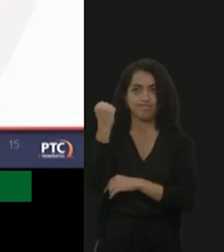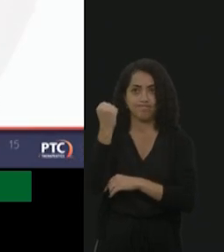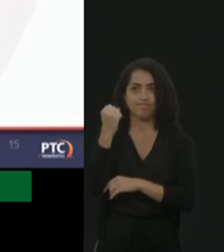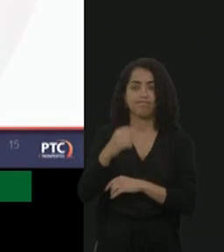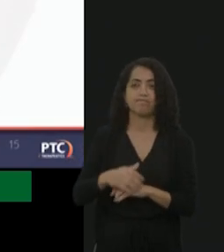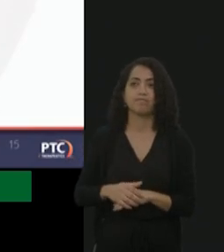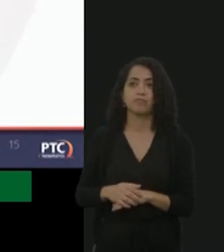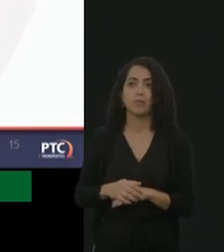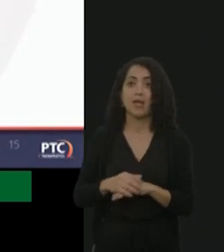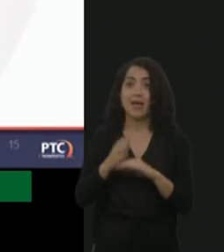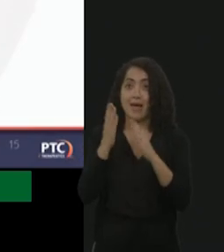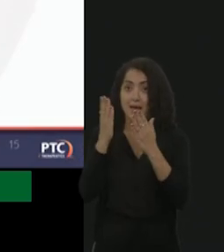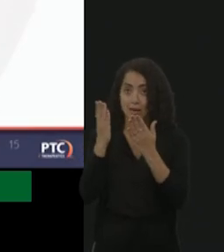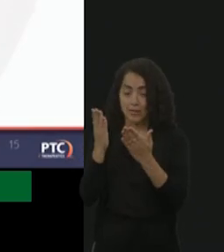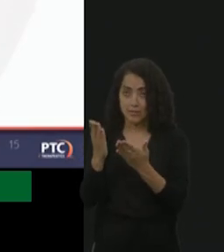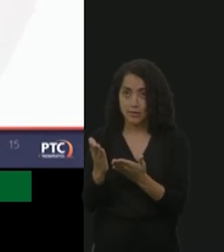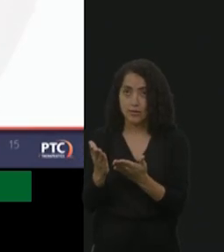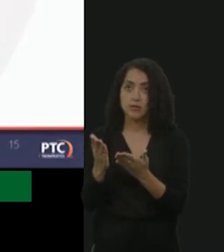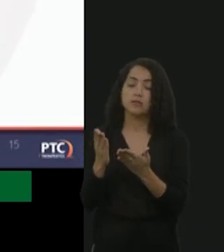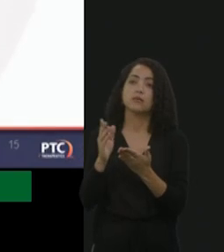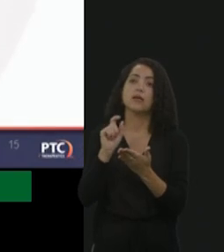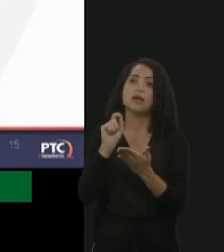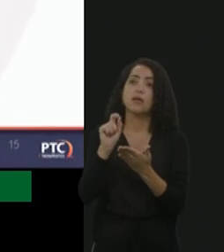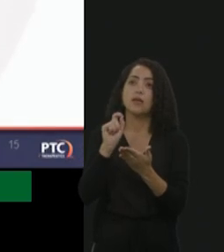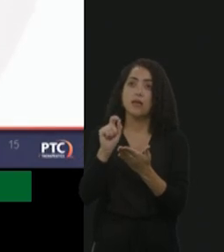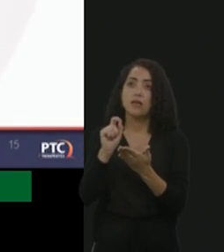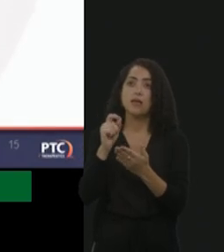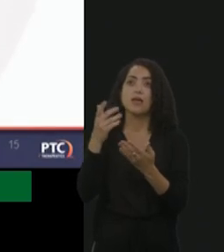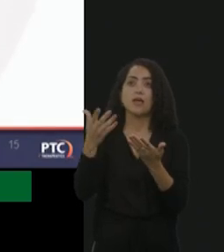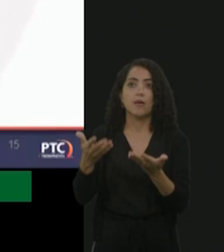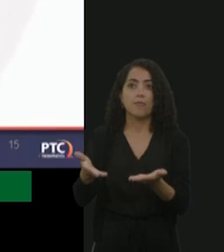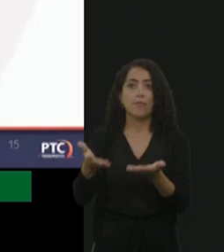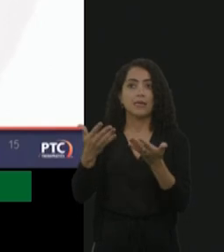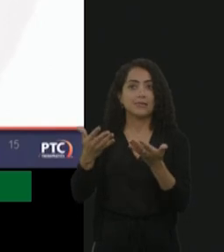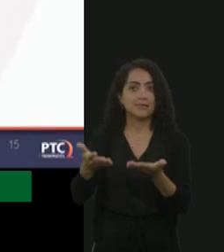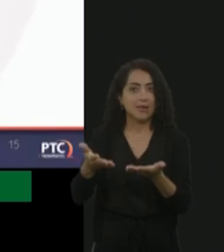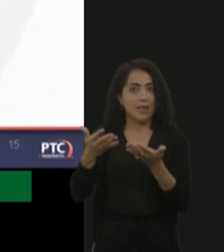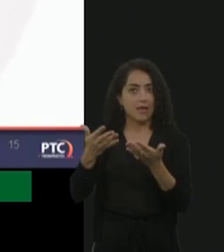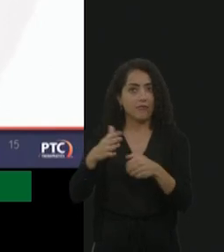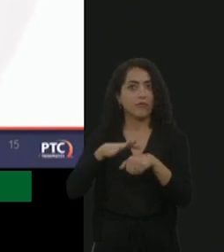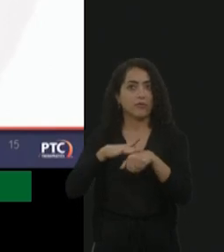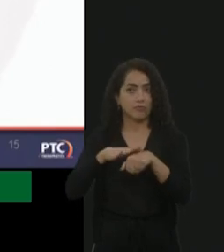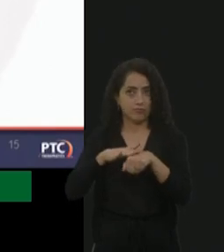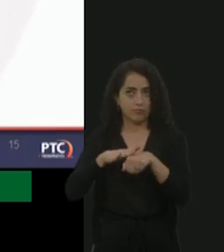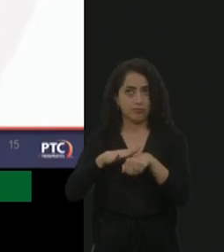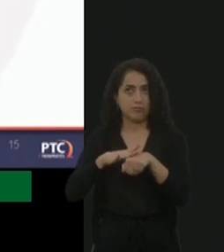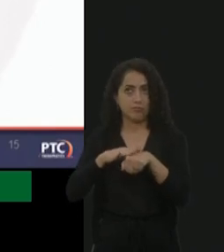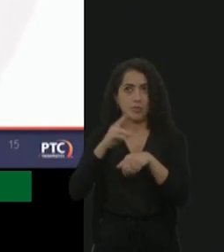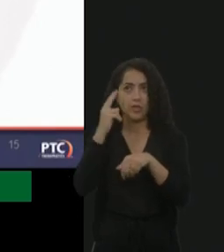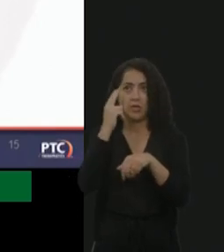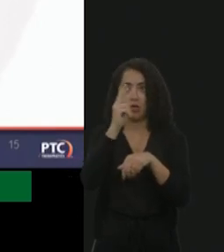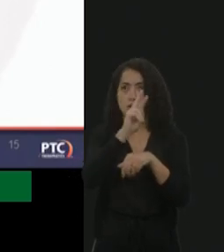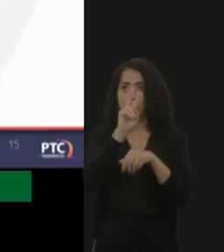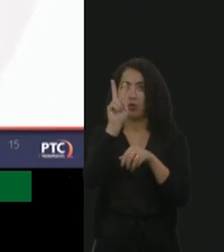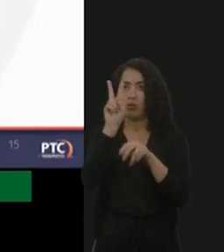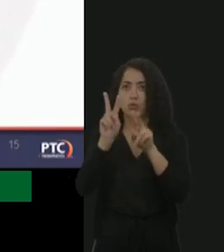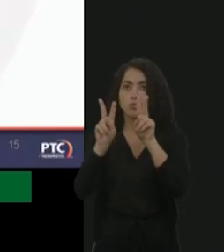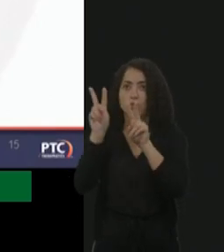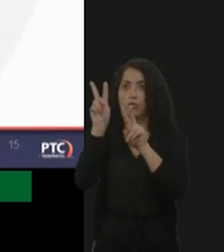Aqui é uma apresentação um pouco mais leve dessa condição. Então, uma menina apresentando essas crises oculógeras